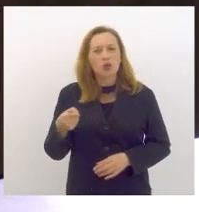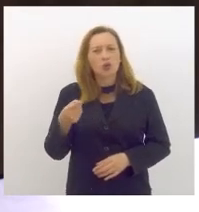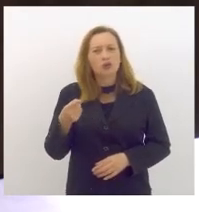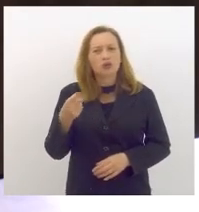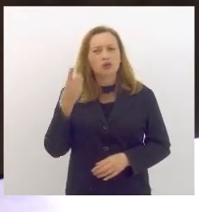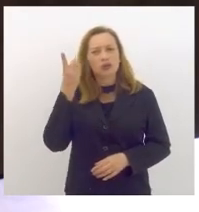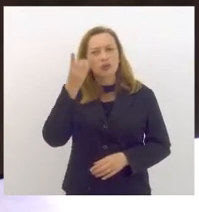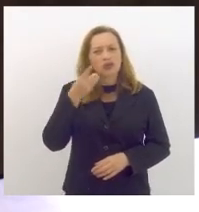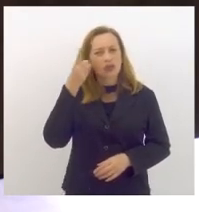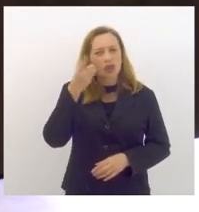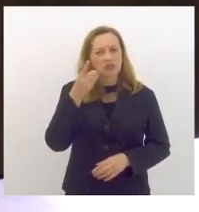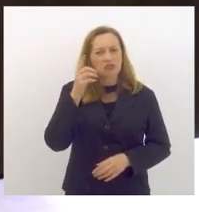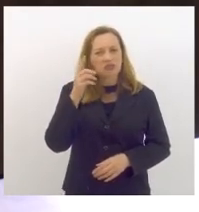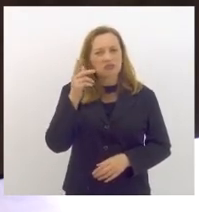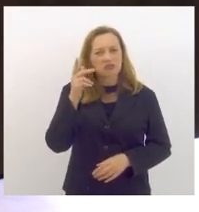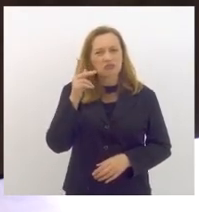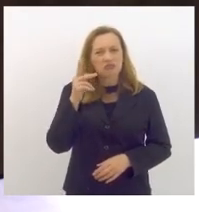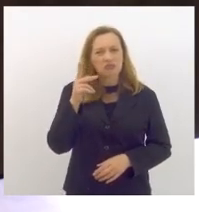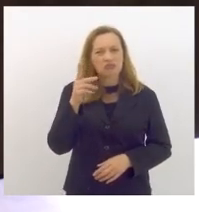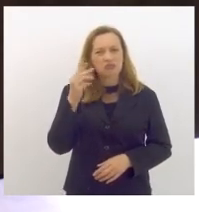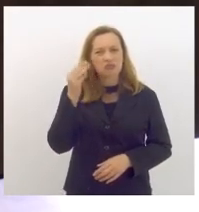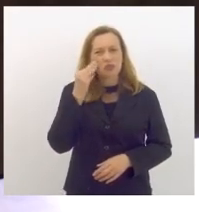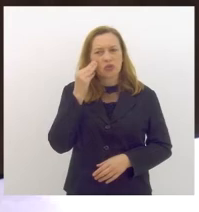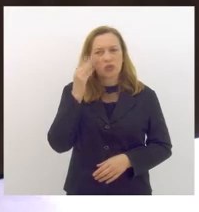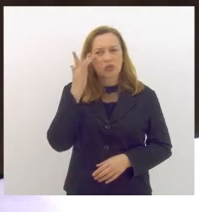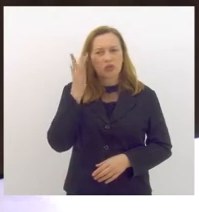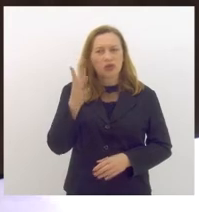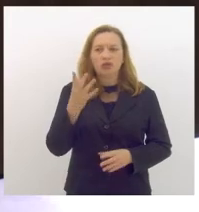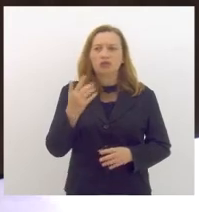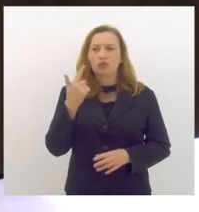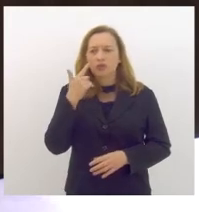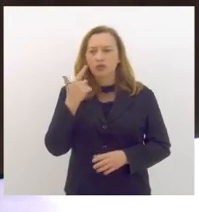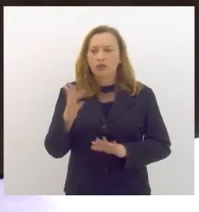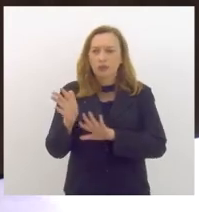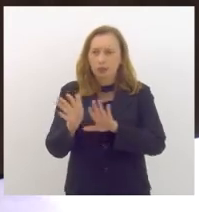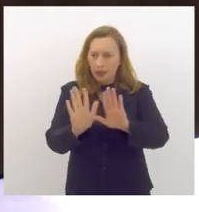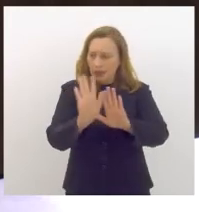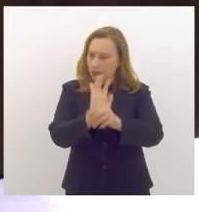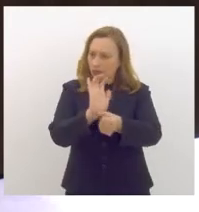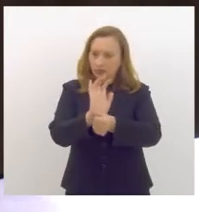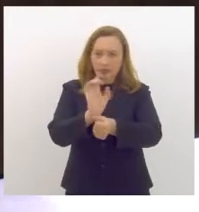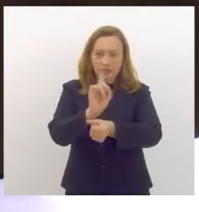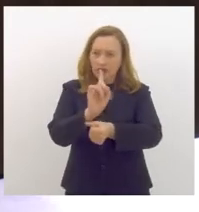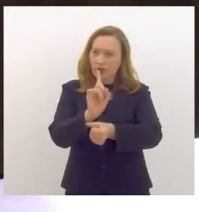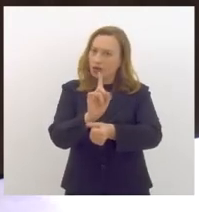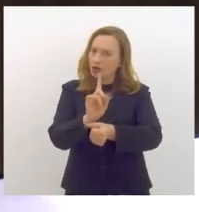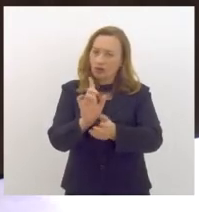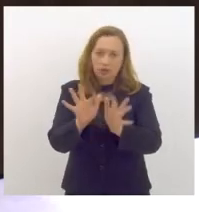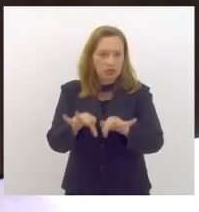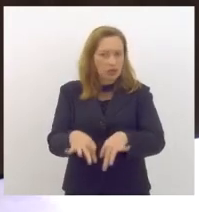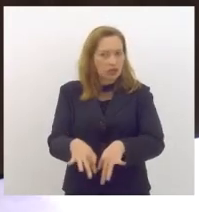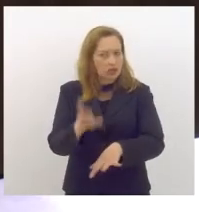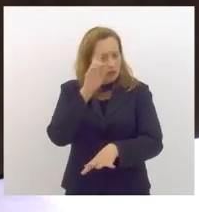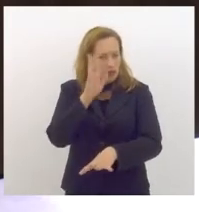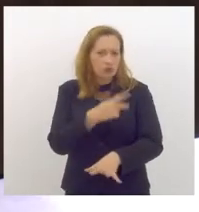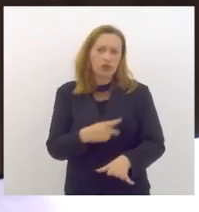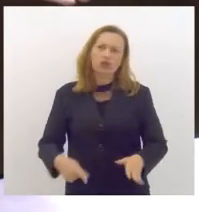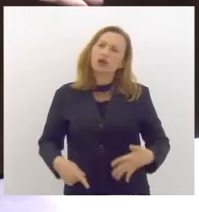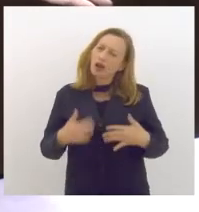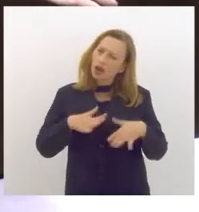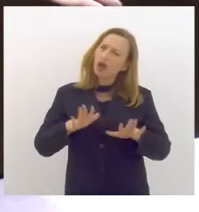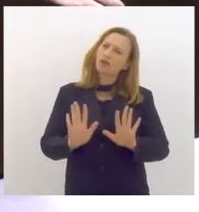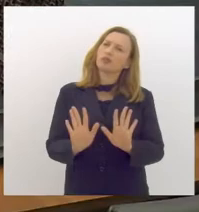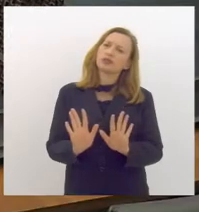deputado. A presidência vai remeter o presente para o projeto. Não, eu não acabei, senhor presidente. É isso, eu não acabei meu voto,